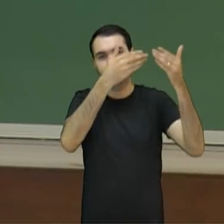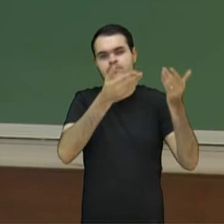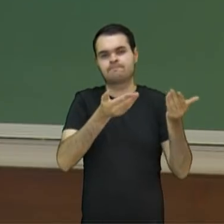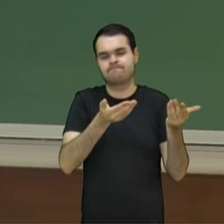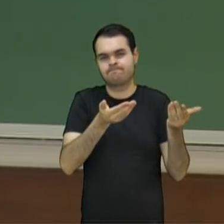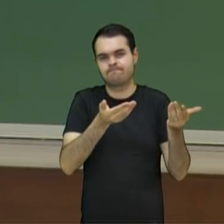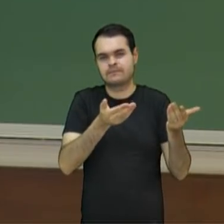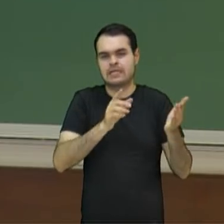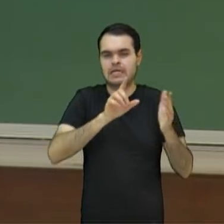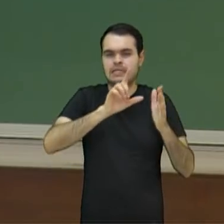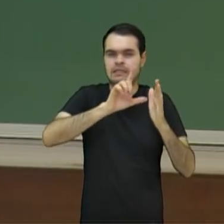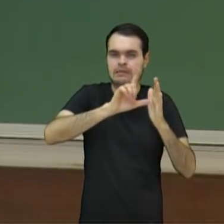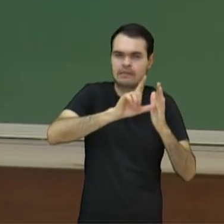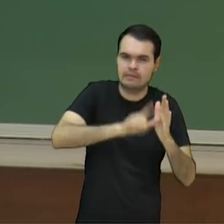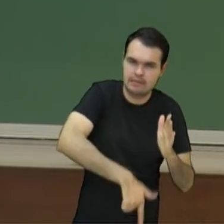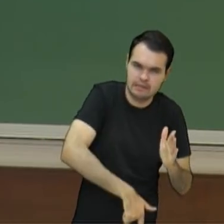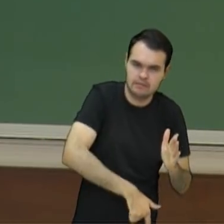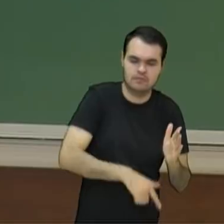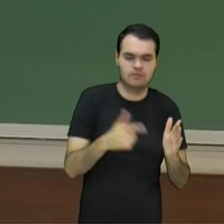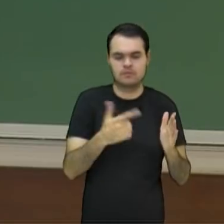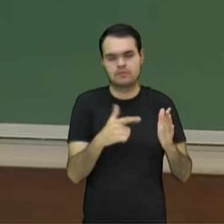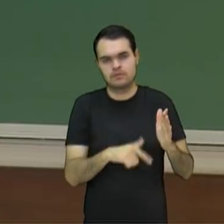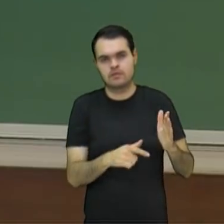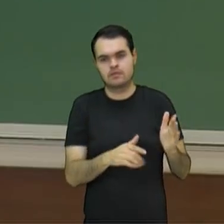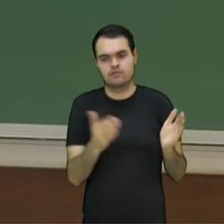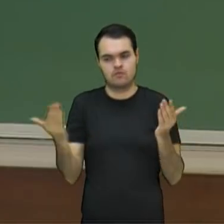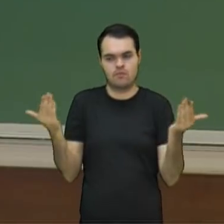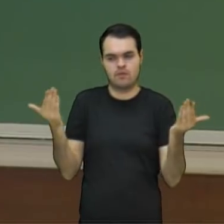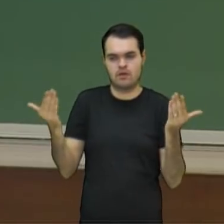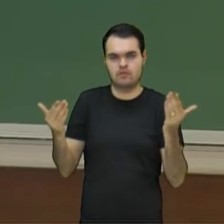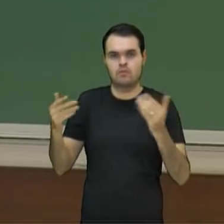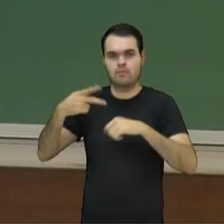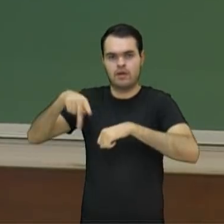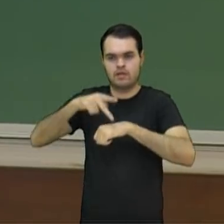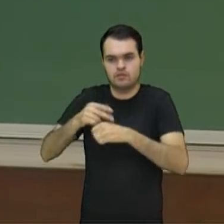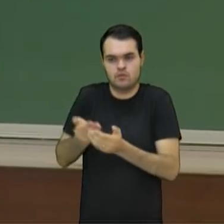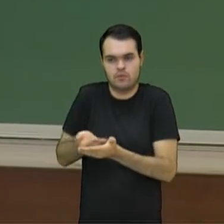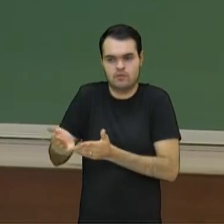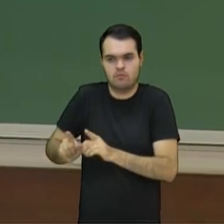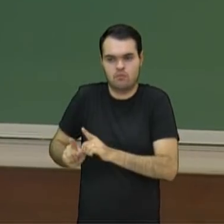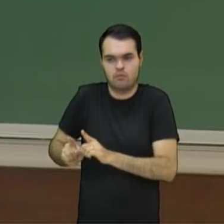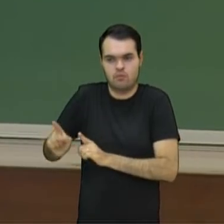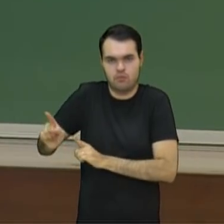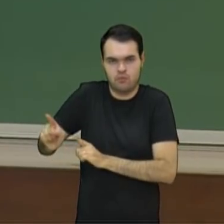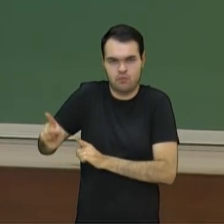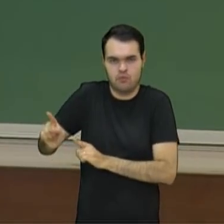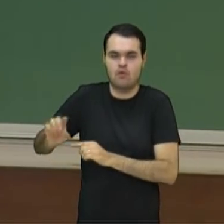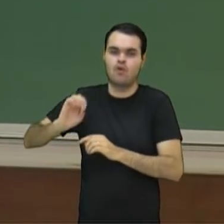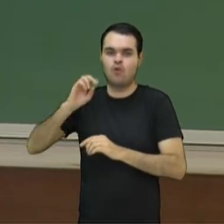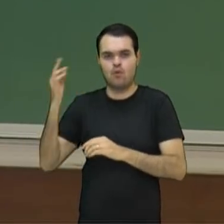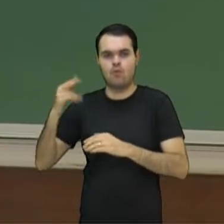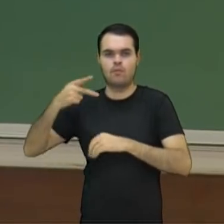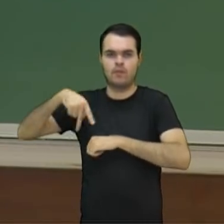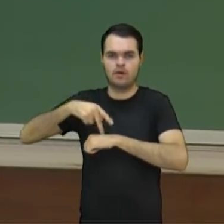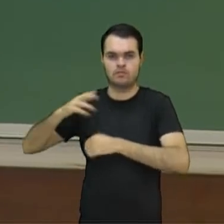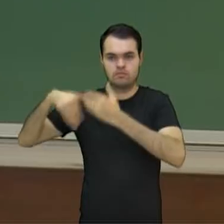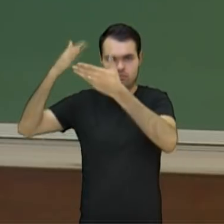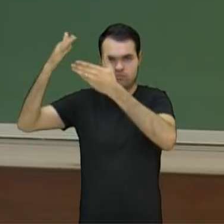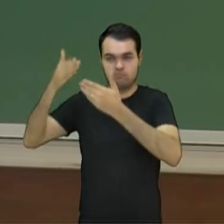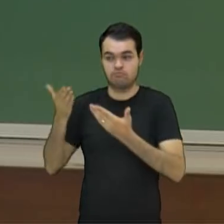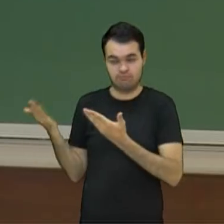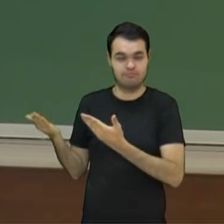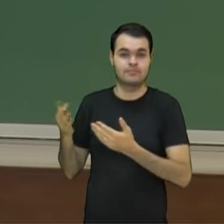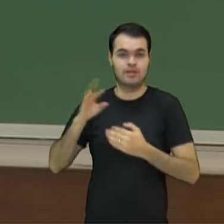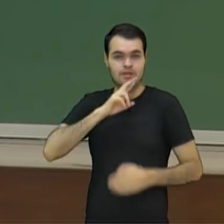mais atrasadas quando comparado aos emergentes ou, claro, os desenvolvidos. Não seria essa, então, a nossa